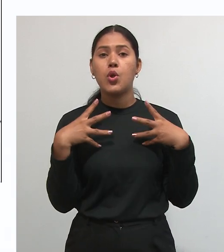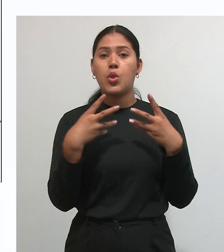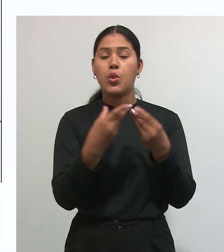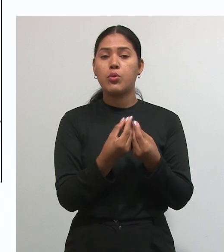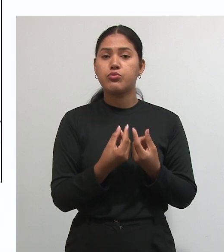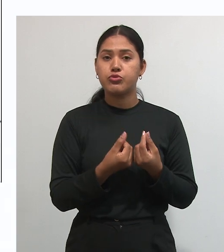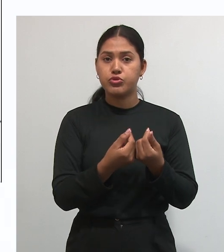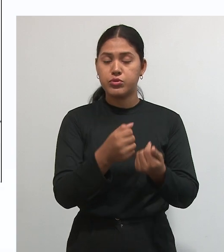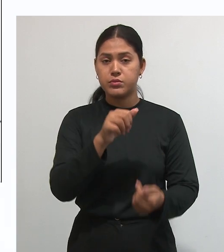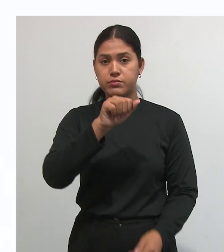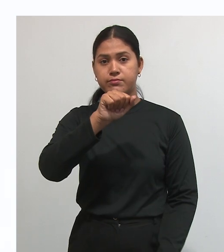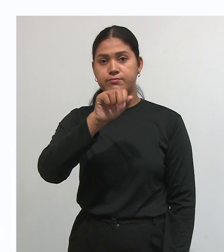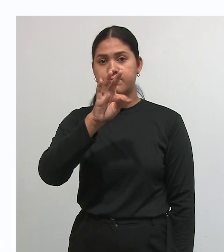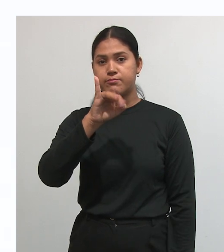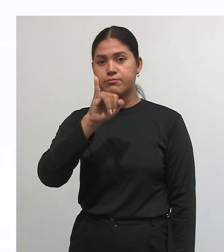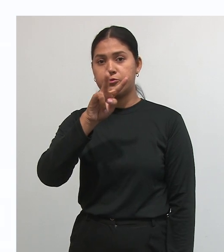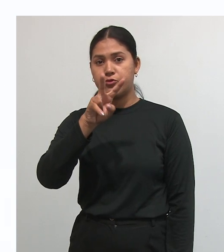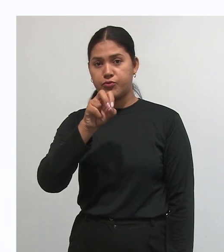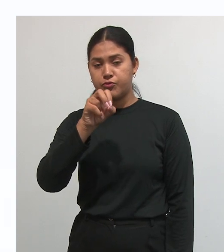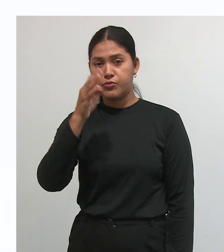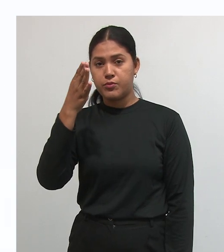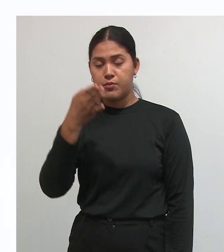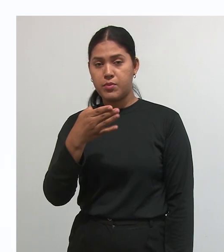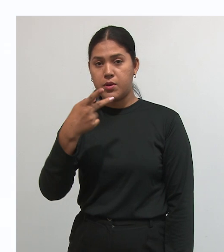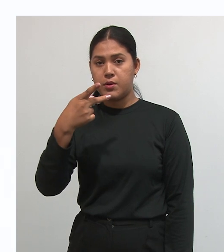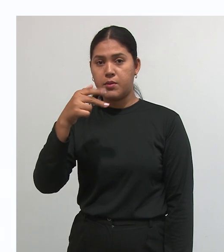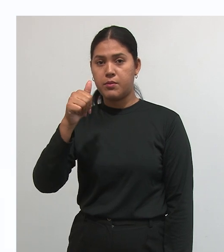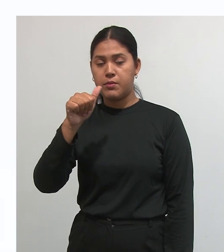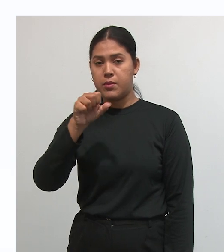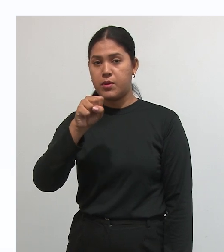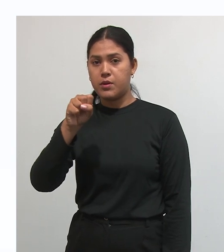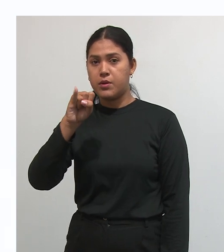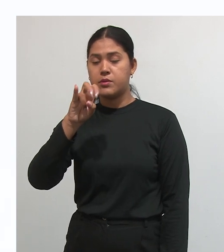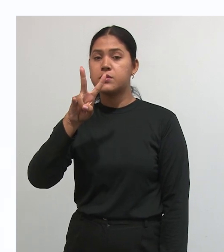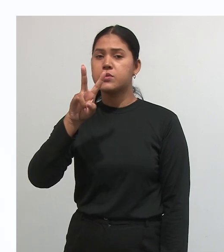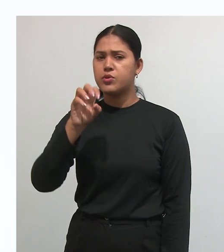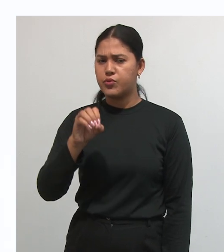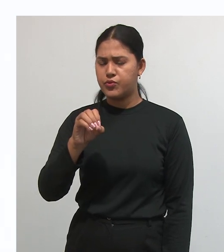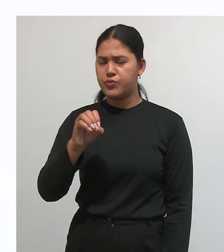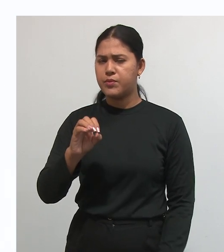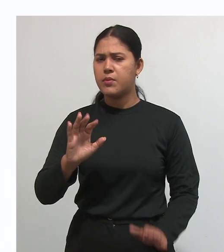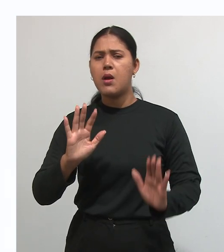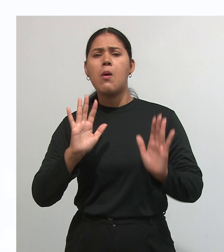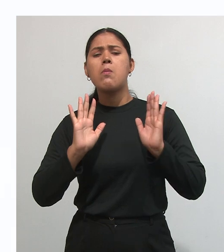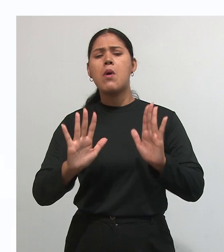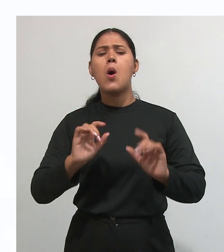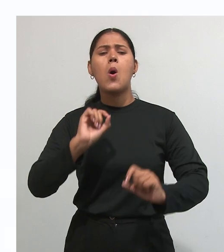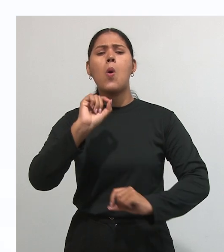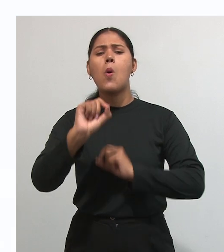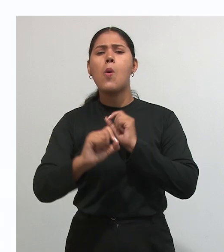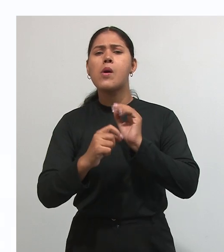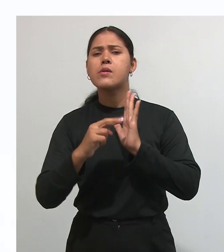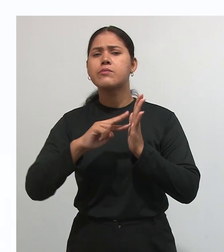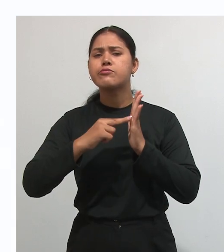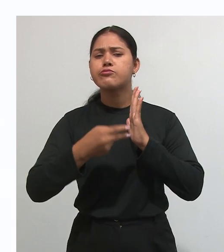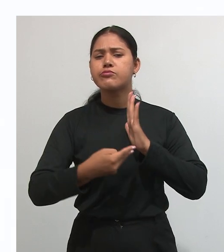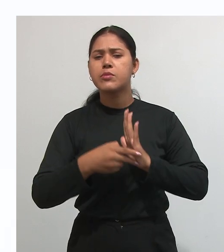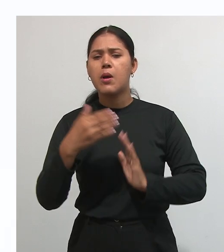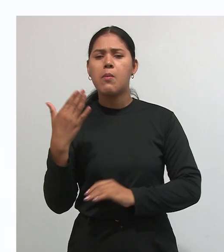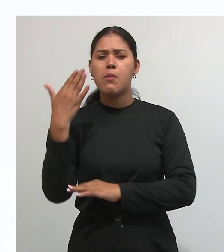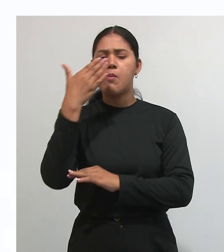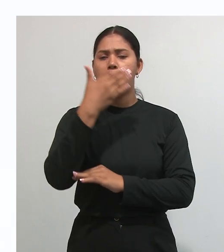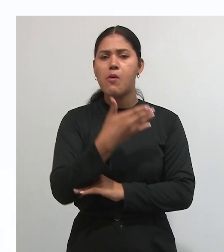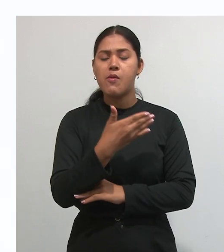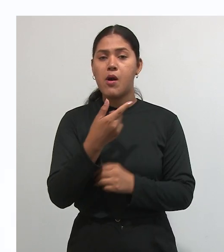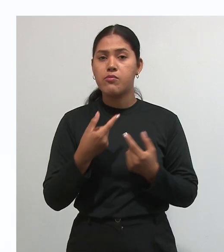passivo financeiro. E o que seria agora as demonstrações de variações patrimoniais? Gente, lembrando que aqui